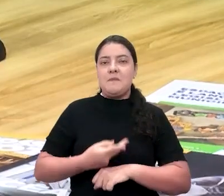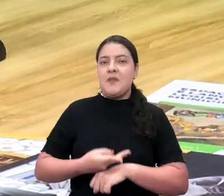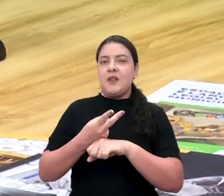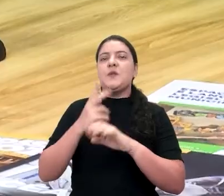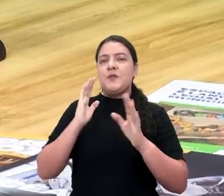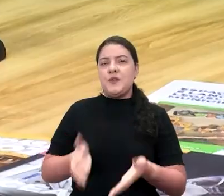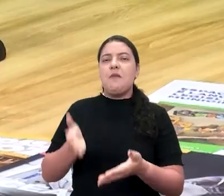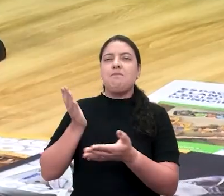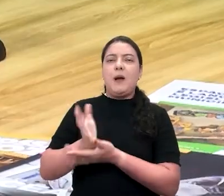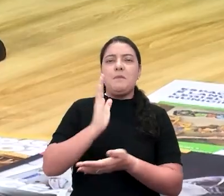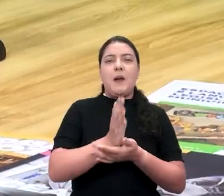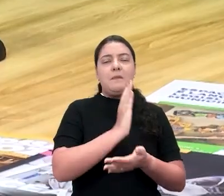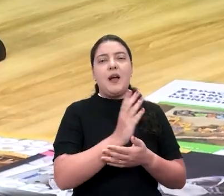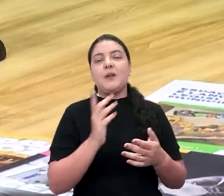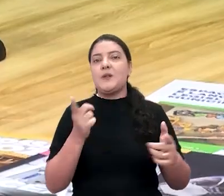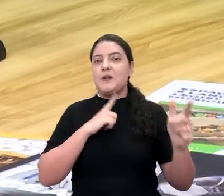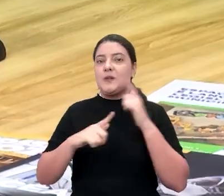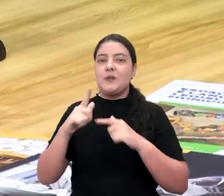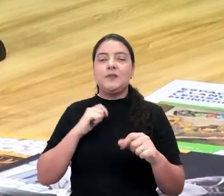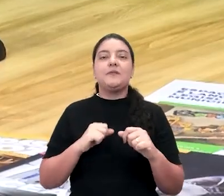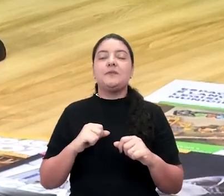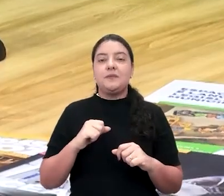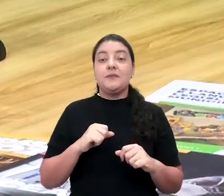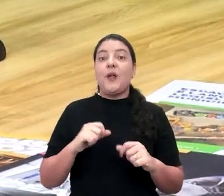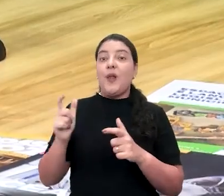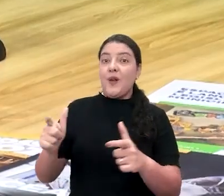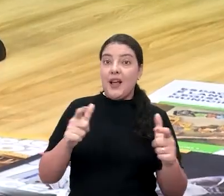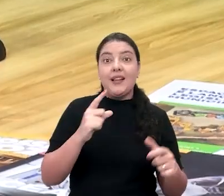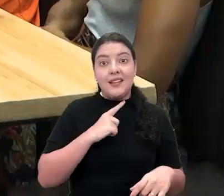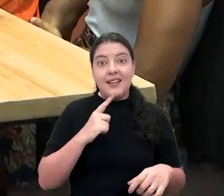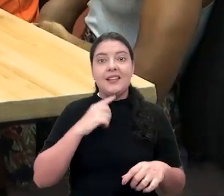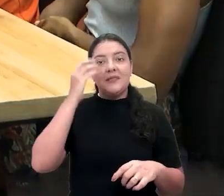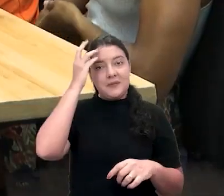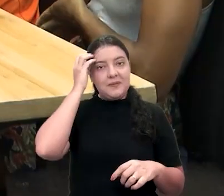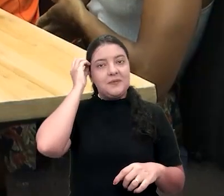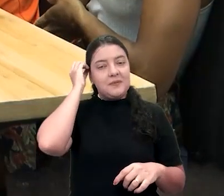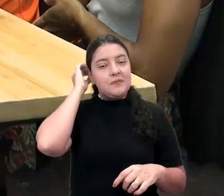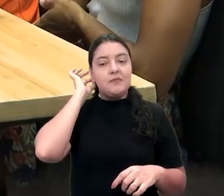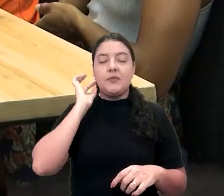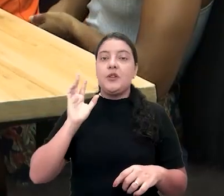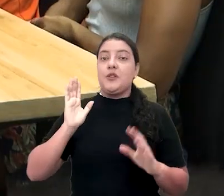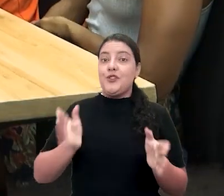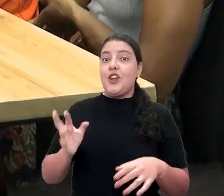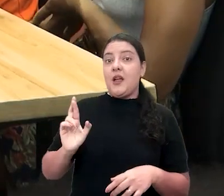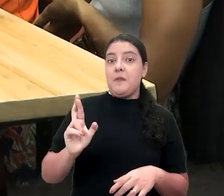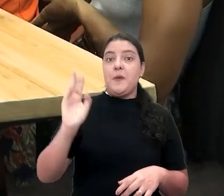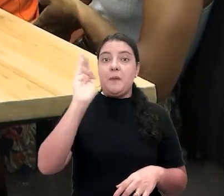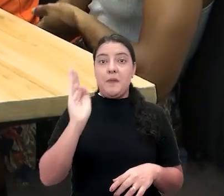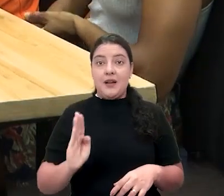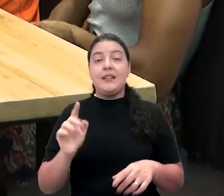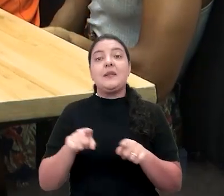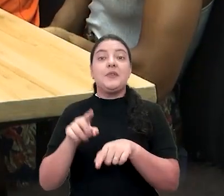foi por aí, já correu aí, já pulou aí em muitos lugares, não foi já? Eu já representei o Brasil e o